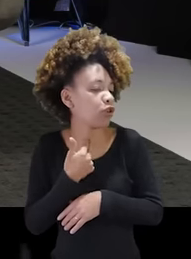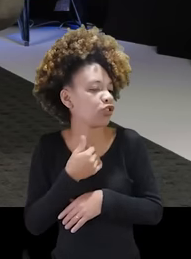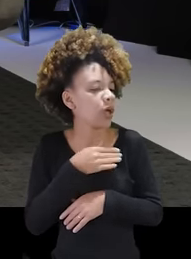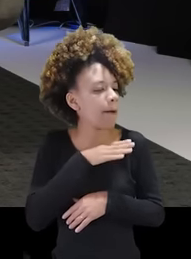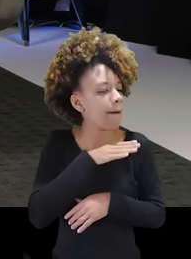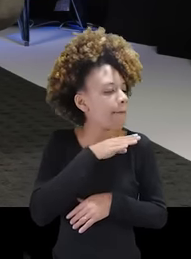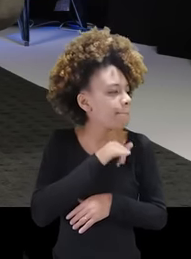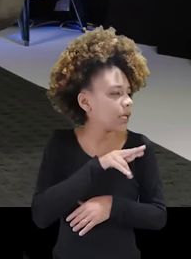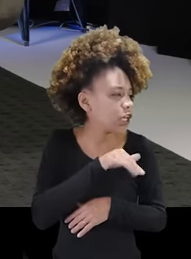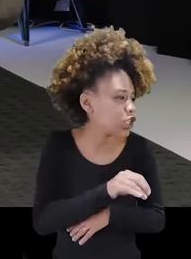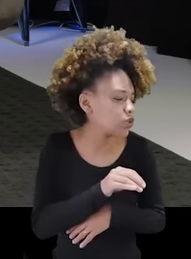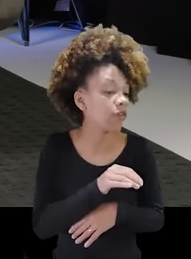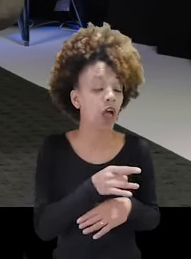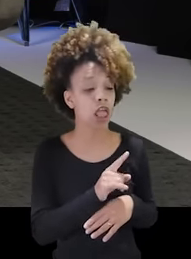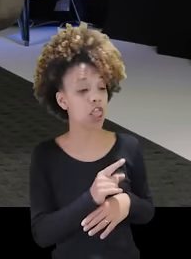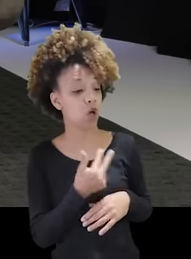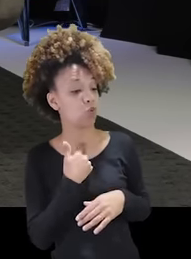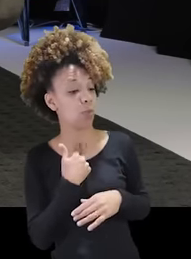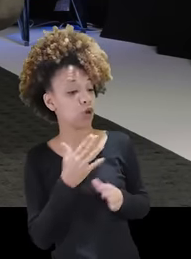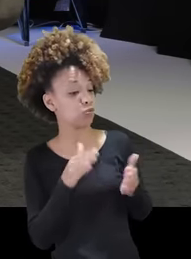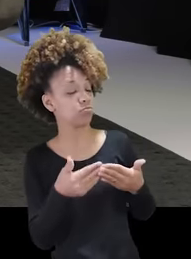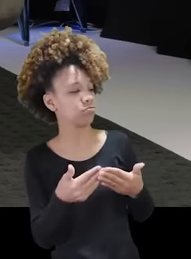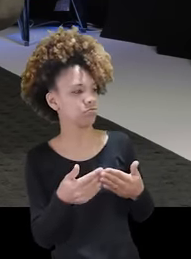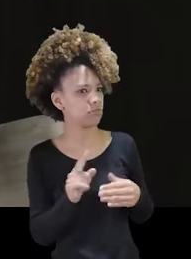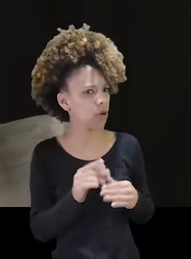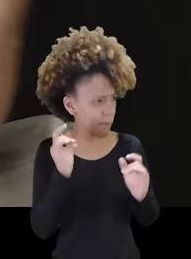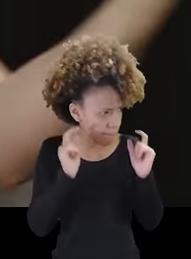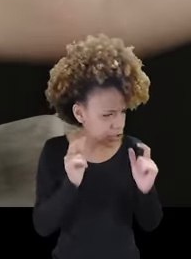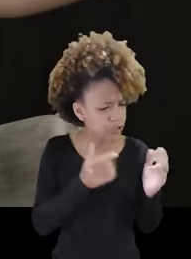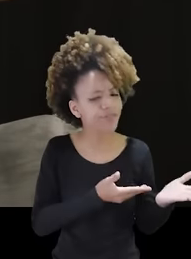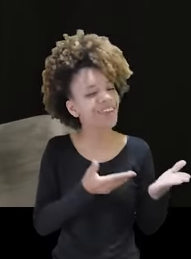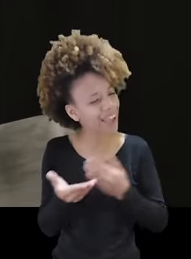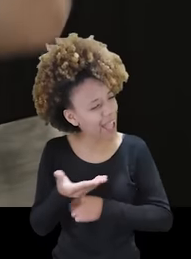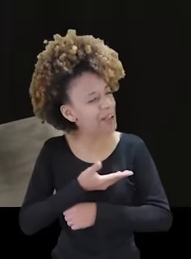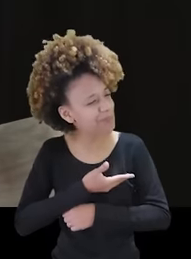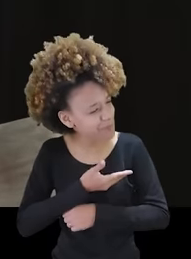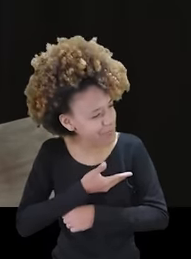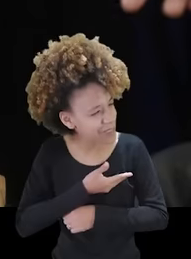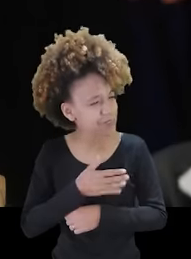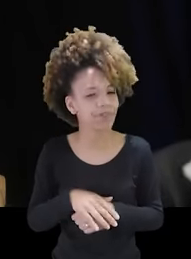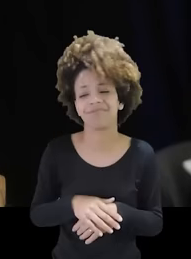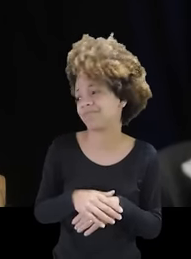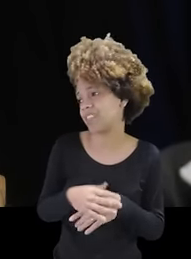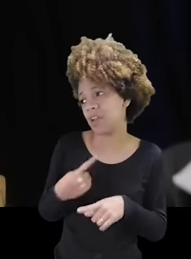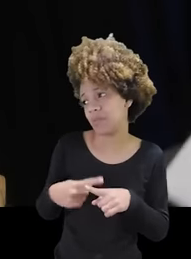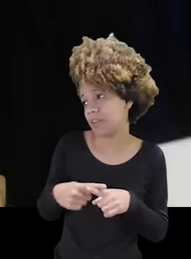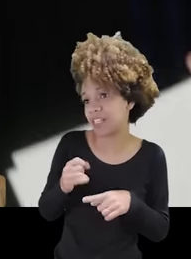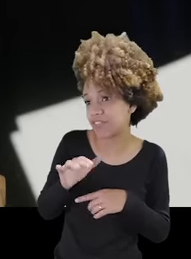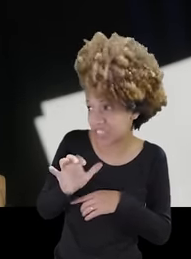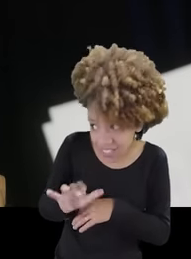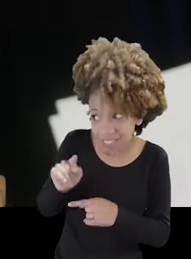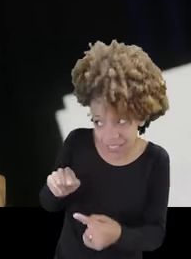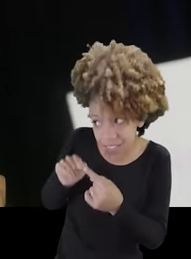um cara que é o benilson Benício del Toro e falar não você não vem para cá não não sou mexicano Então vem pra cá amigo aí teve uma porrada